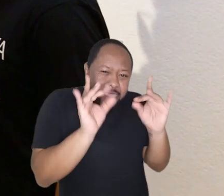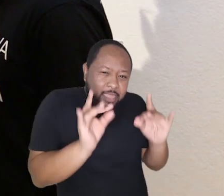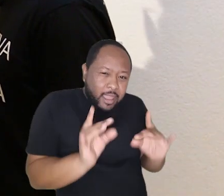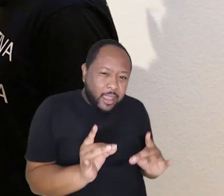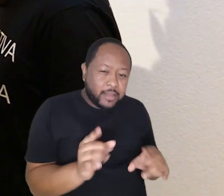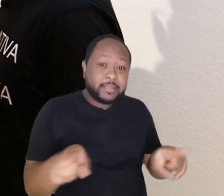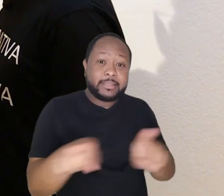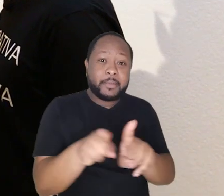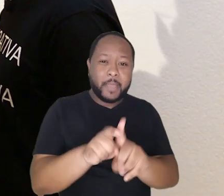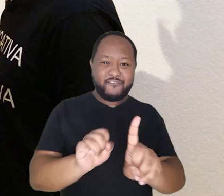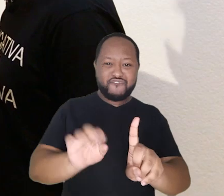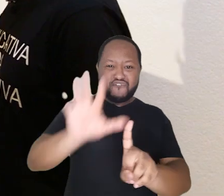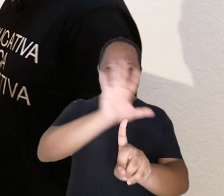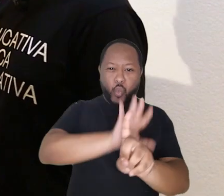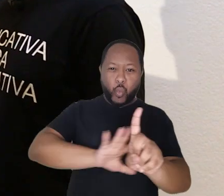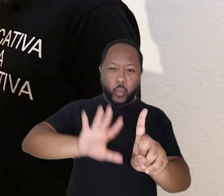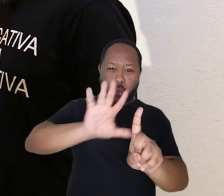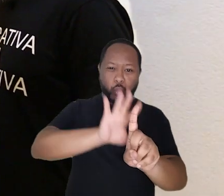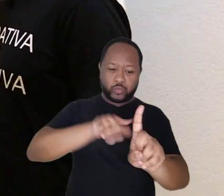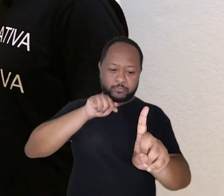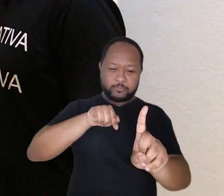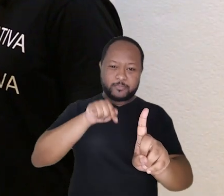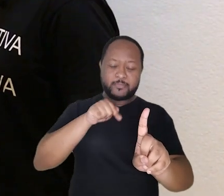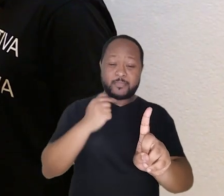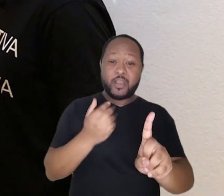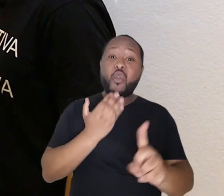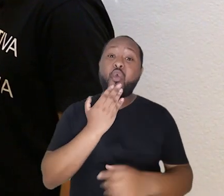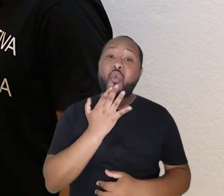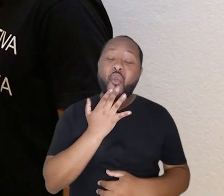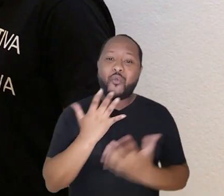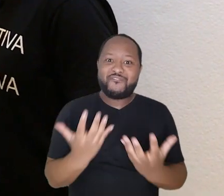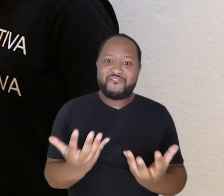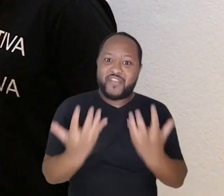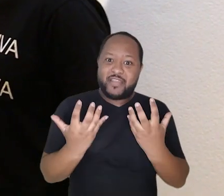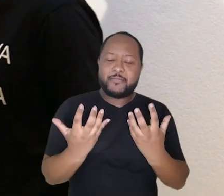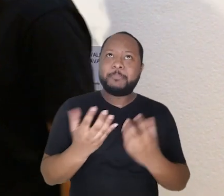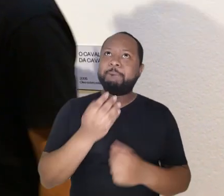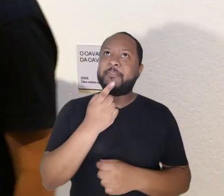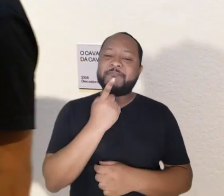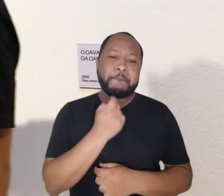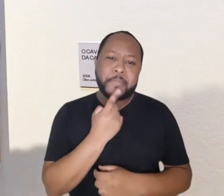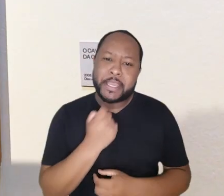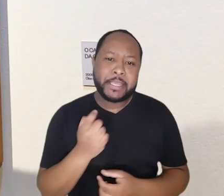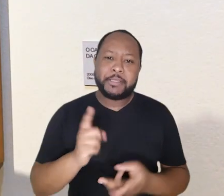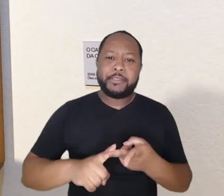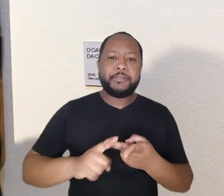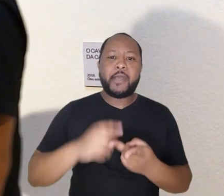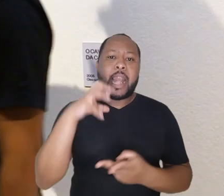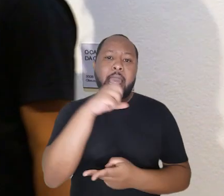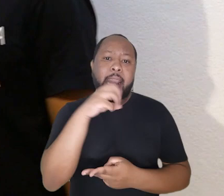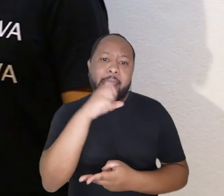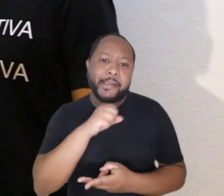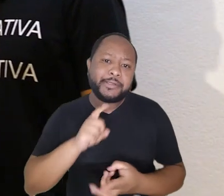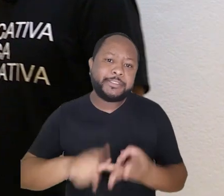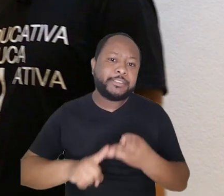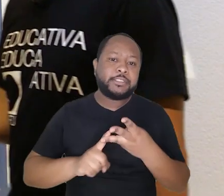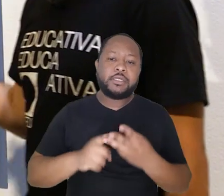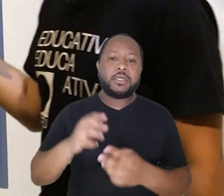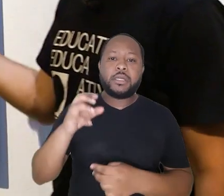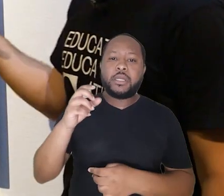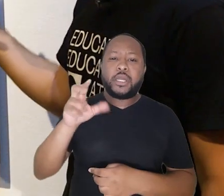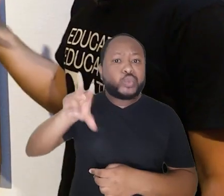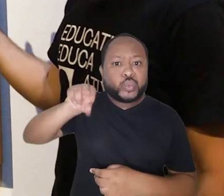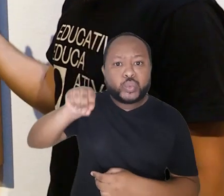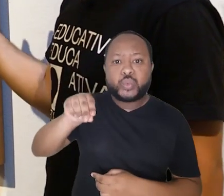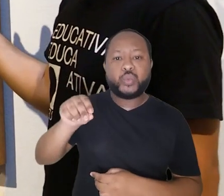fundo, que é um fundo de uma cor viva. Seja ele o vermelho, pode ser o laranja, pode ser o azul, mas